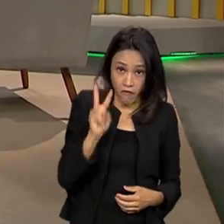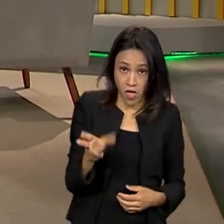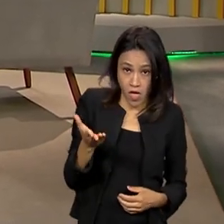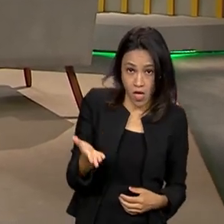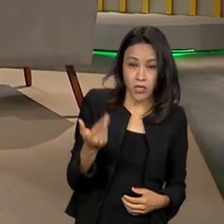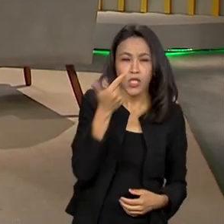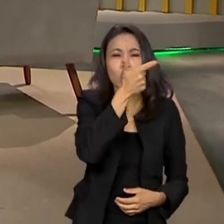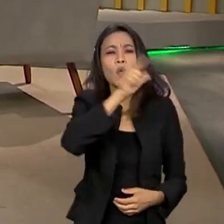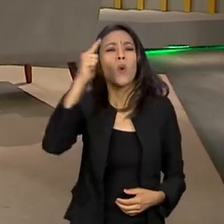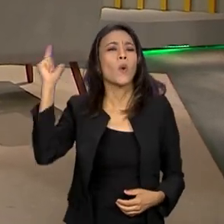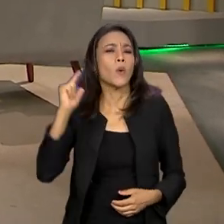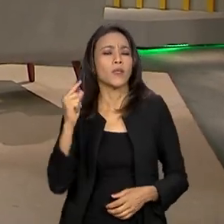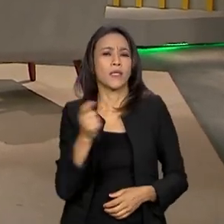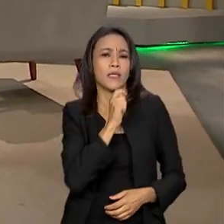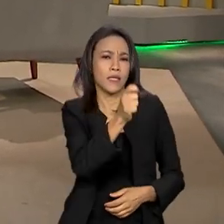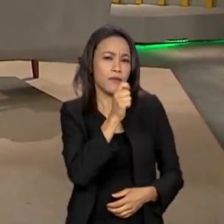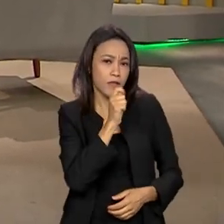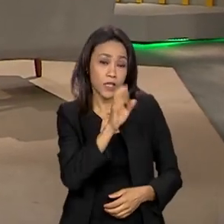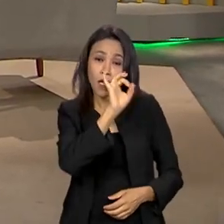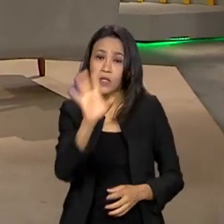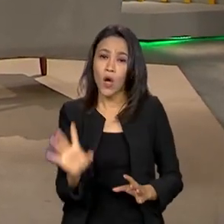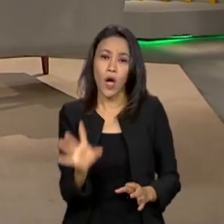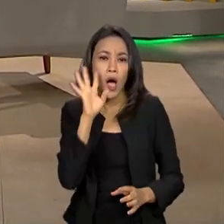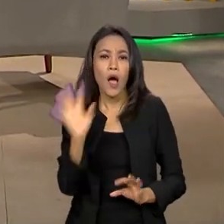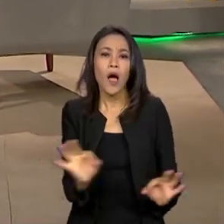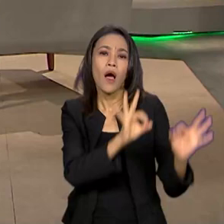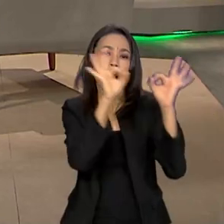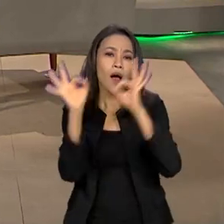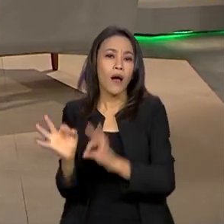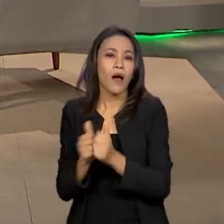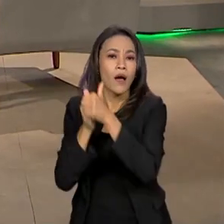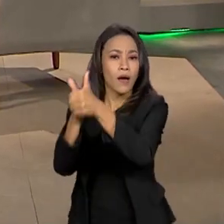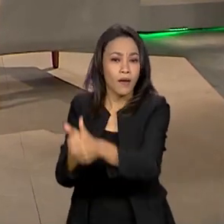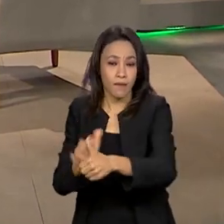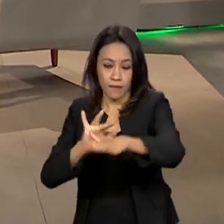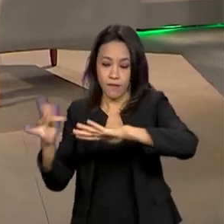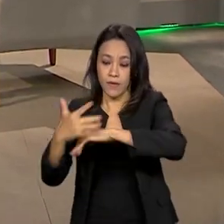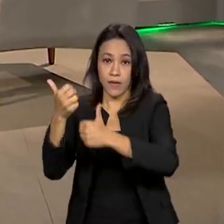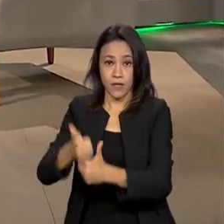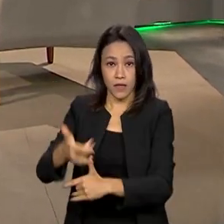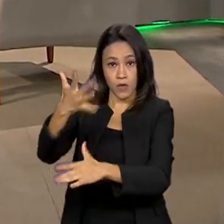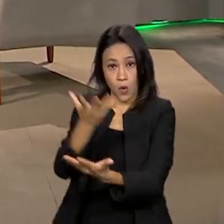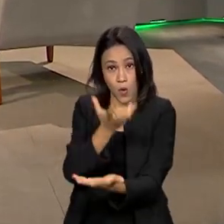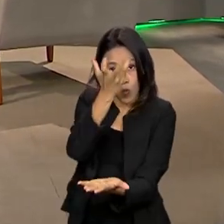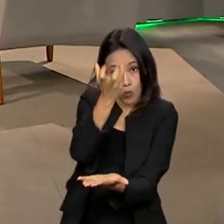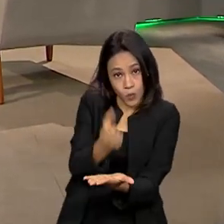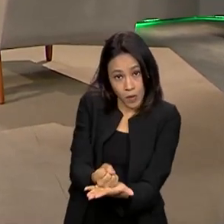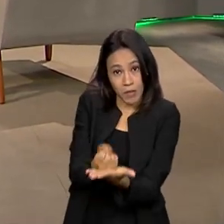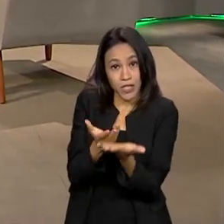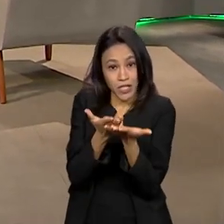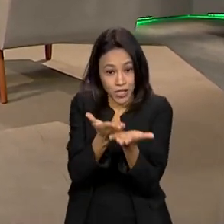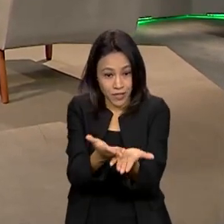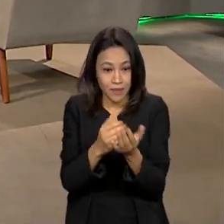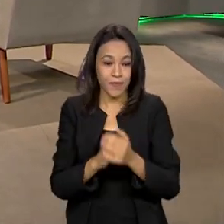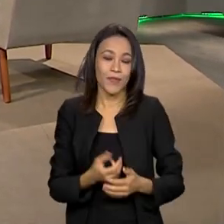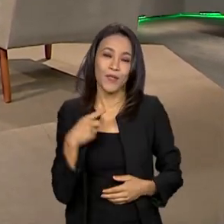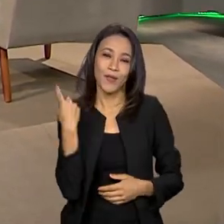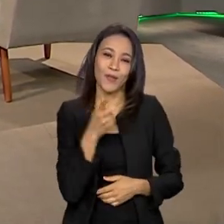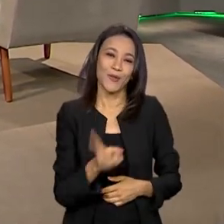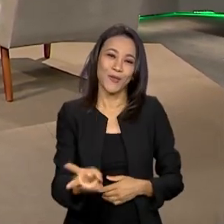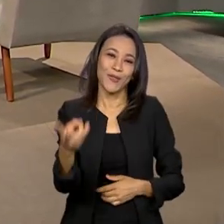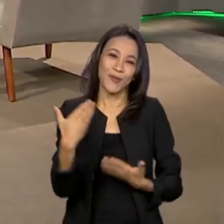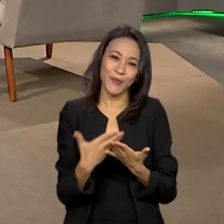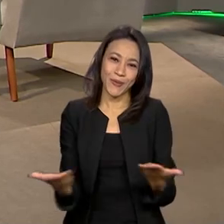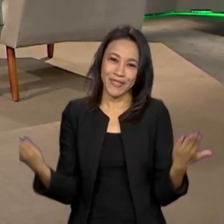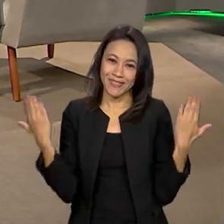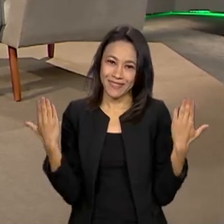outras entrevistas, é só acompanhar as nossas redes sociais ou baixar o TV Brasil Play. E o Brasil continua em pauta